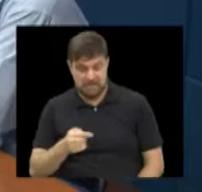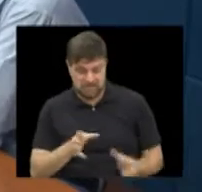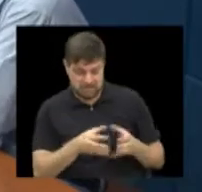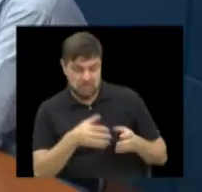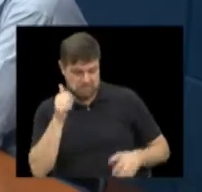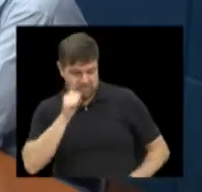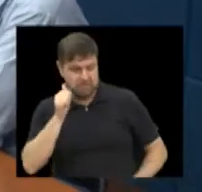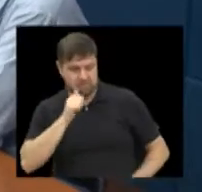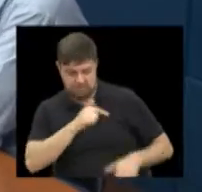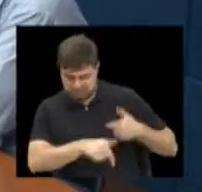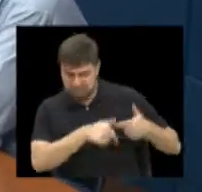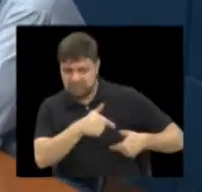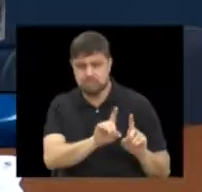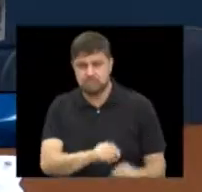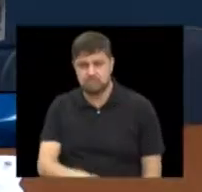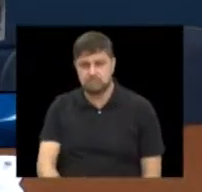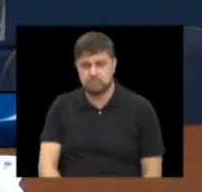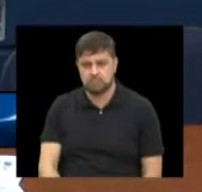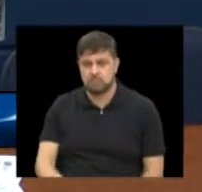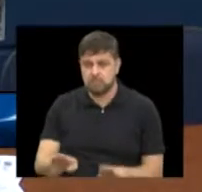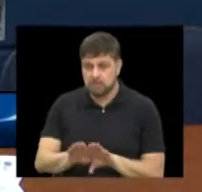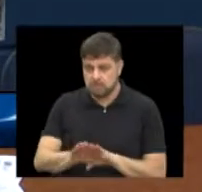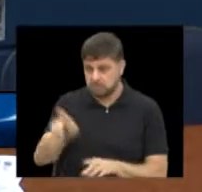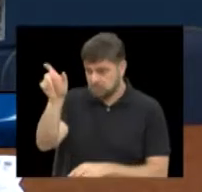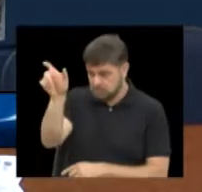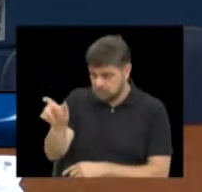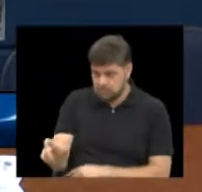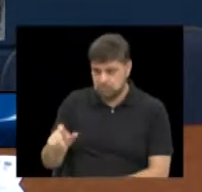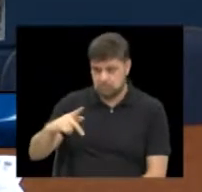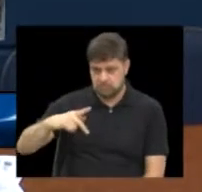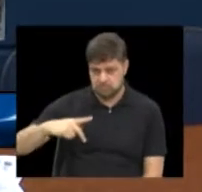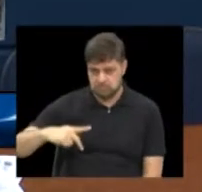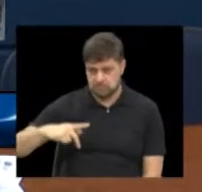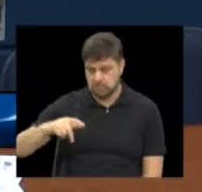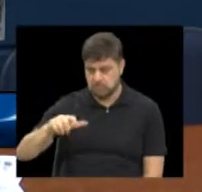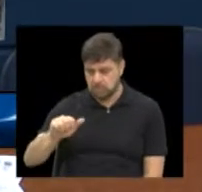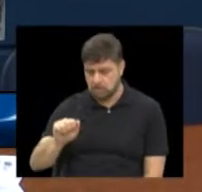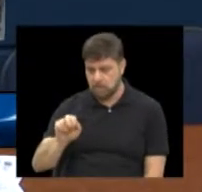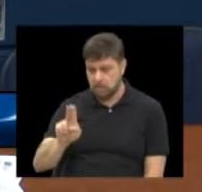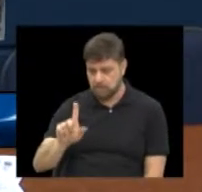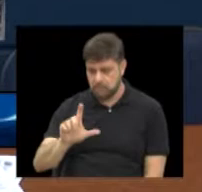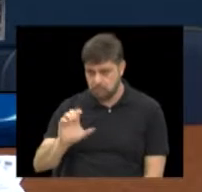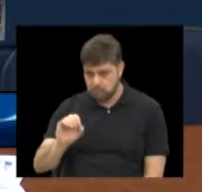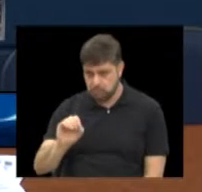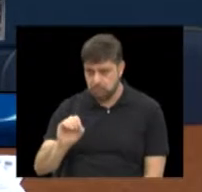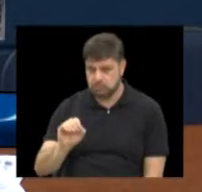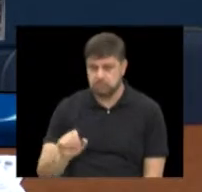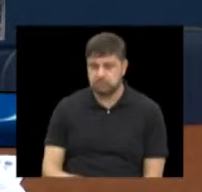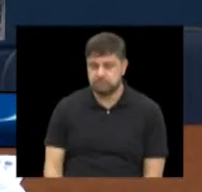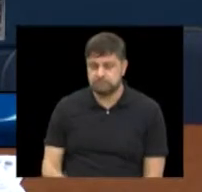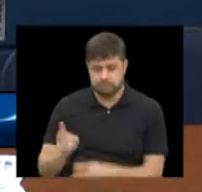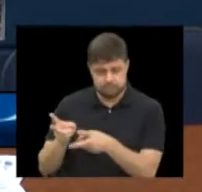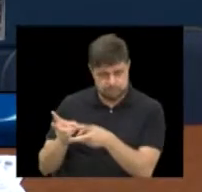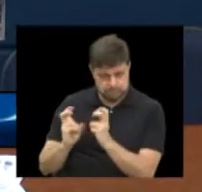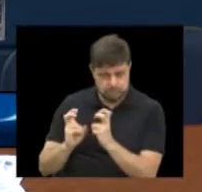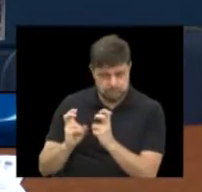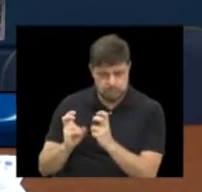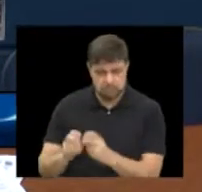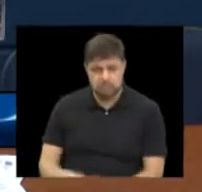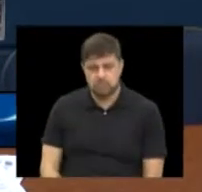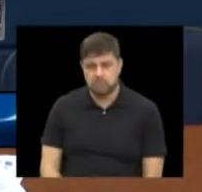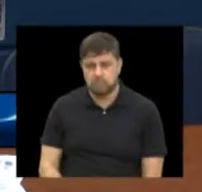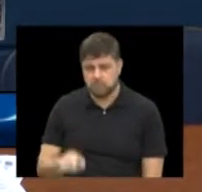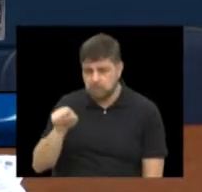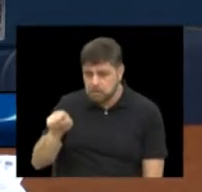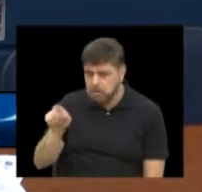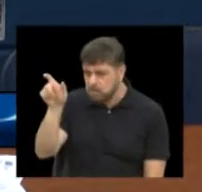para o sistema iOS. Presidente da comissão, o vereador Jorge da Farmácia, destaca o pioneirismo da ferramenta e